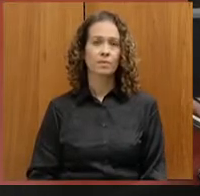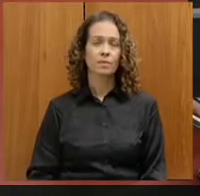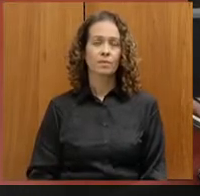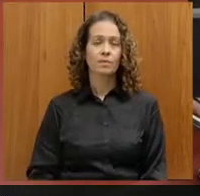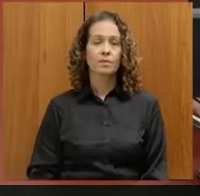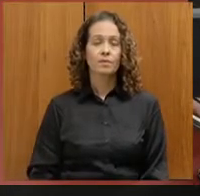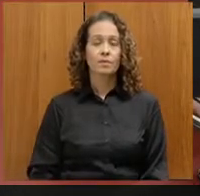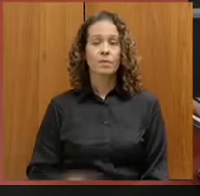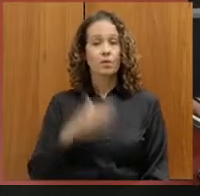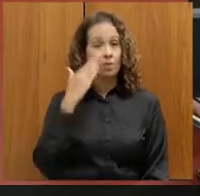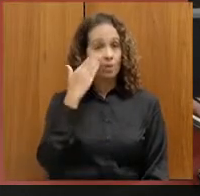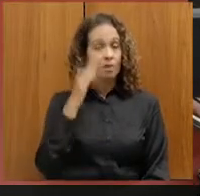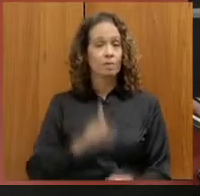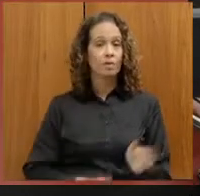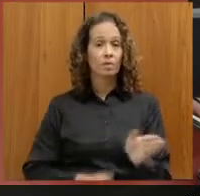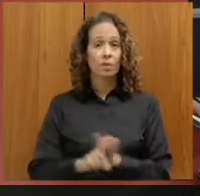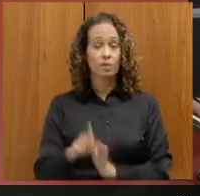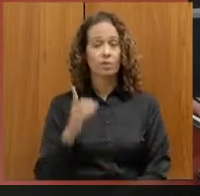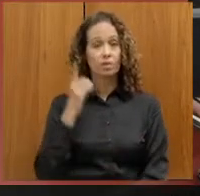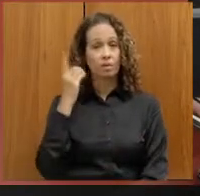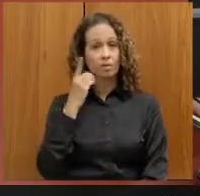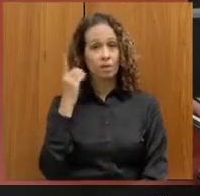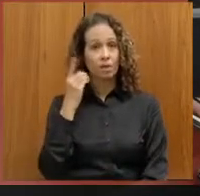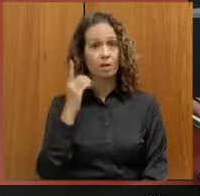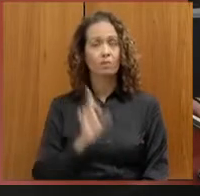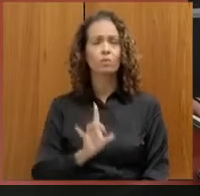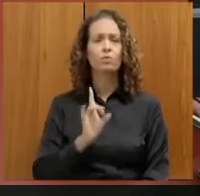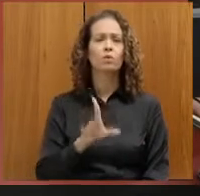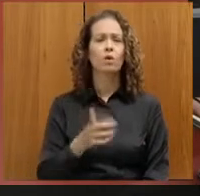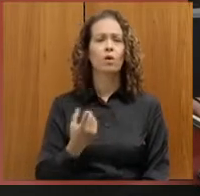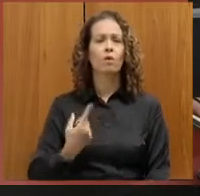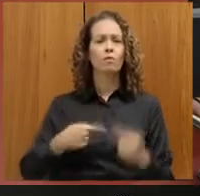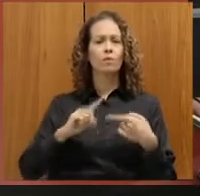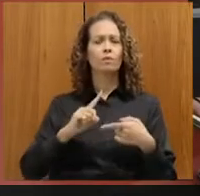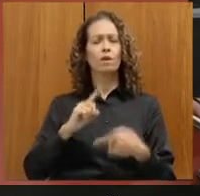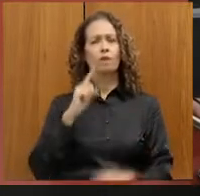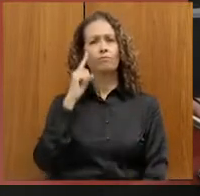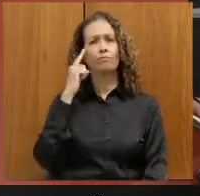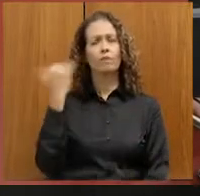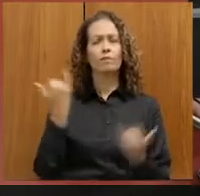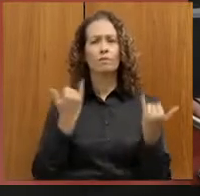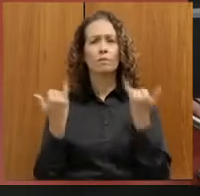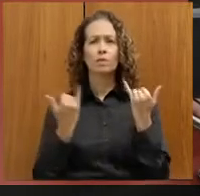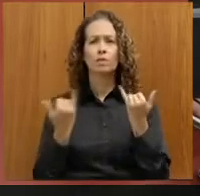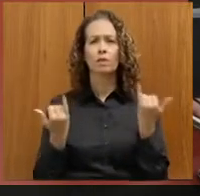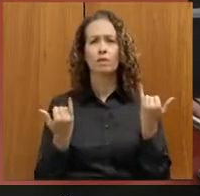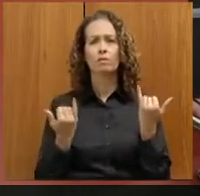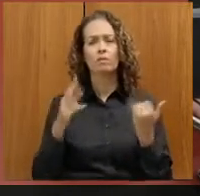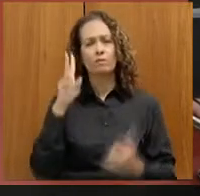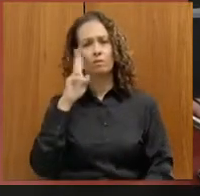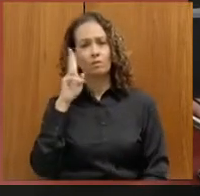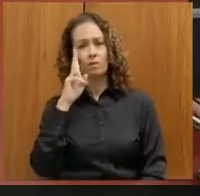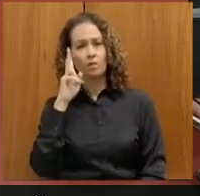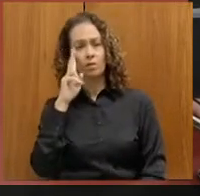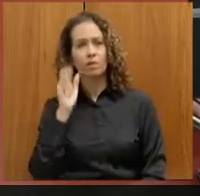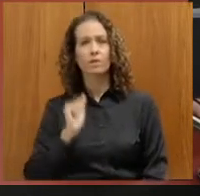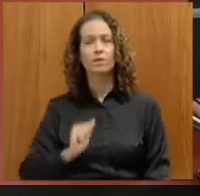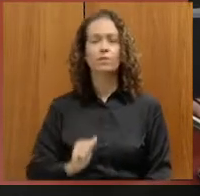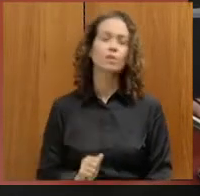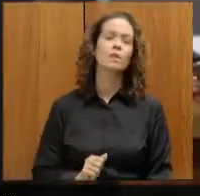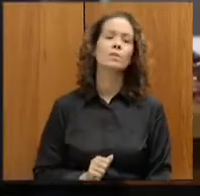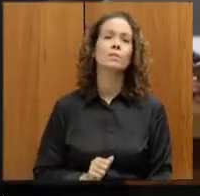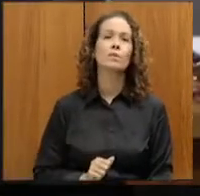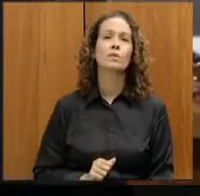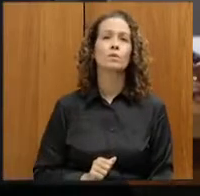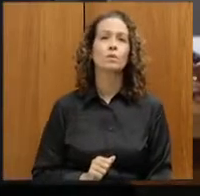obrigado pela pergunta Deputado é só a gente recapitulando aqui a os regimes